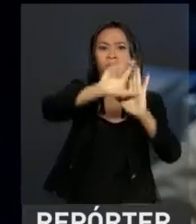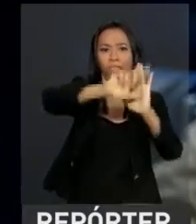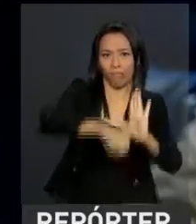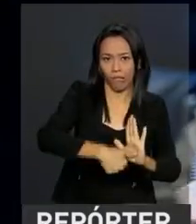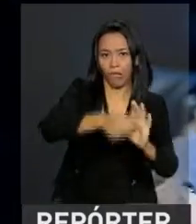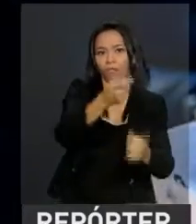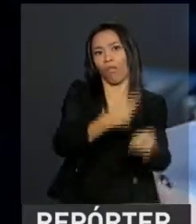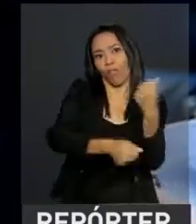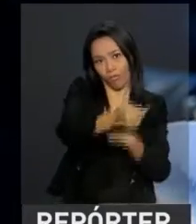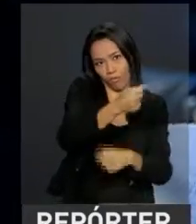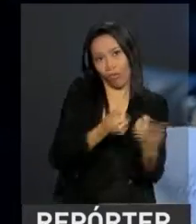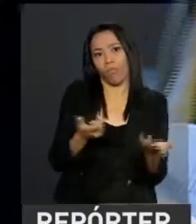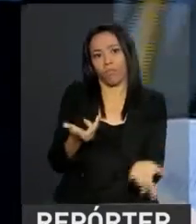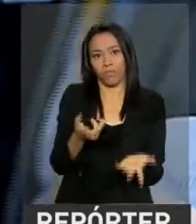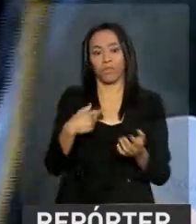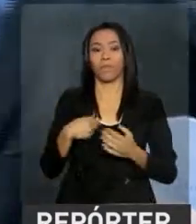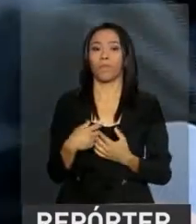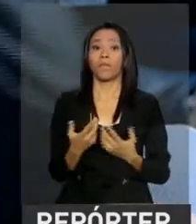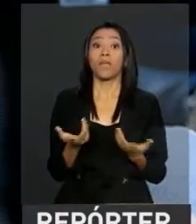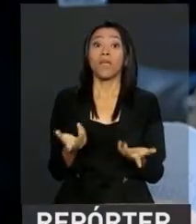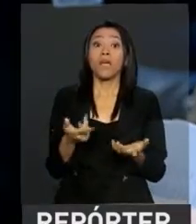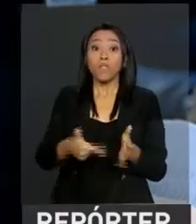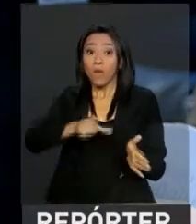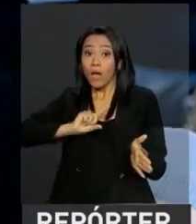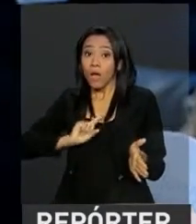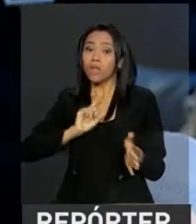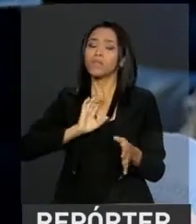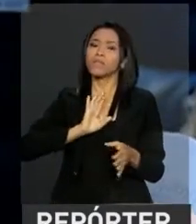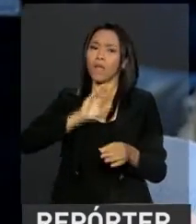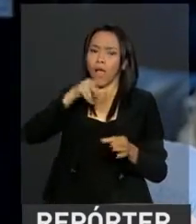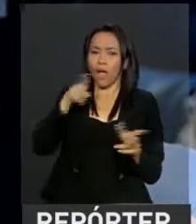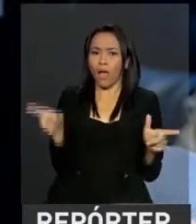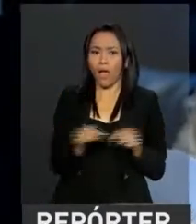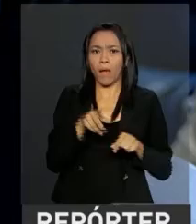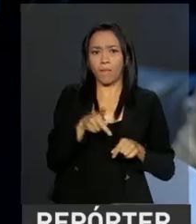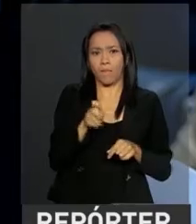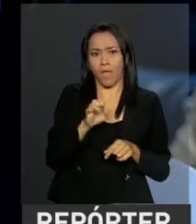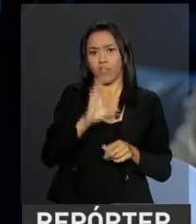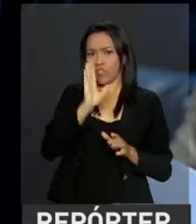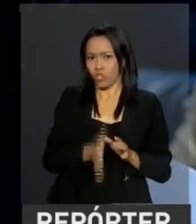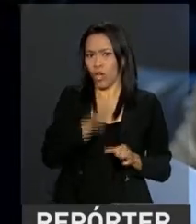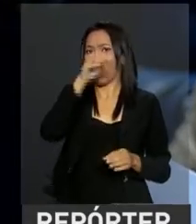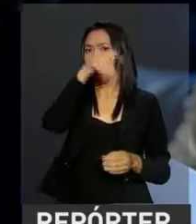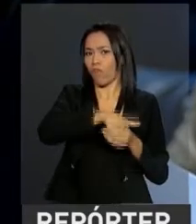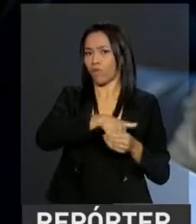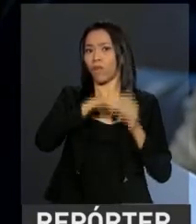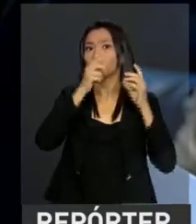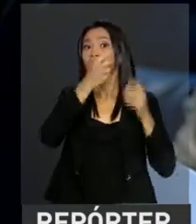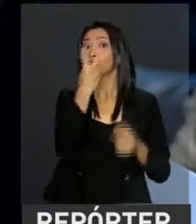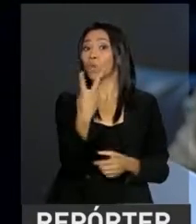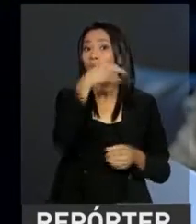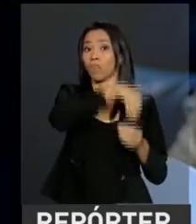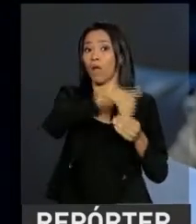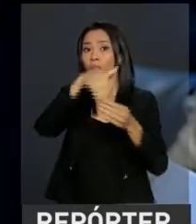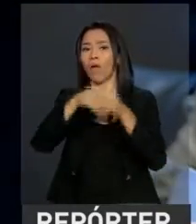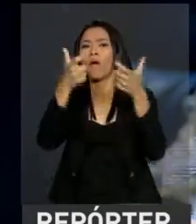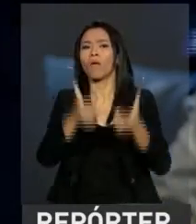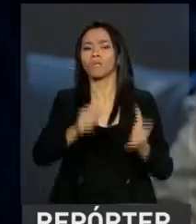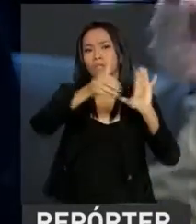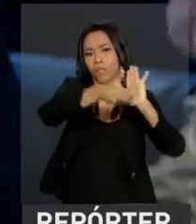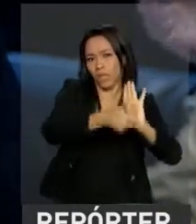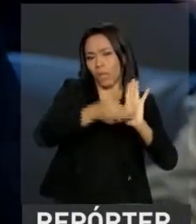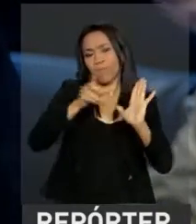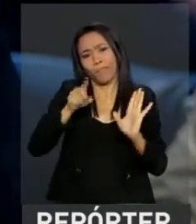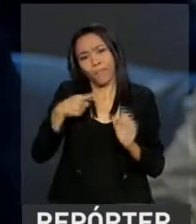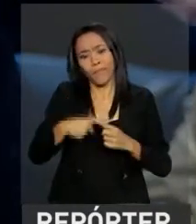antes da votação no senado a pec já havia sido aprovada em dois turnos na câmara dos deputados por ser uma